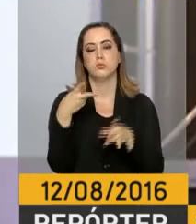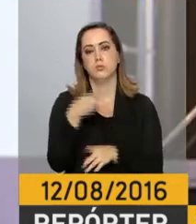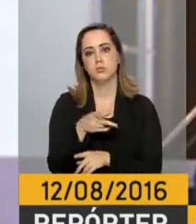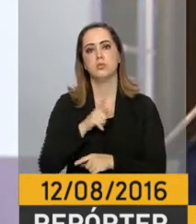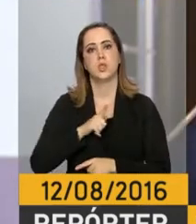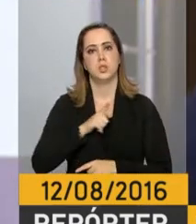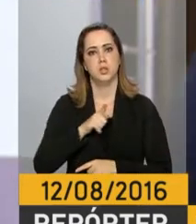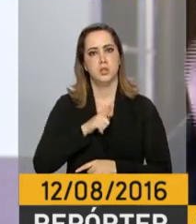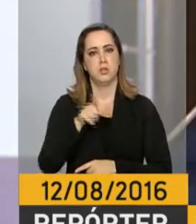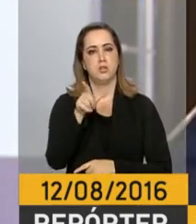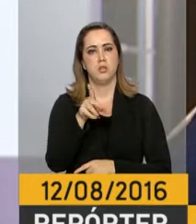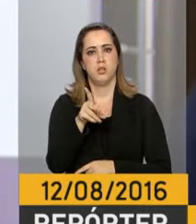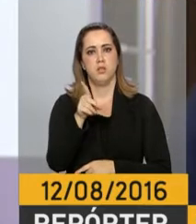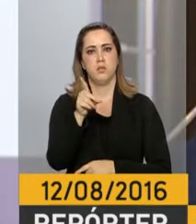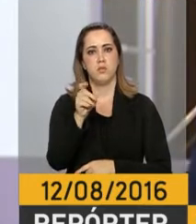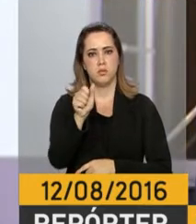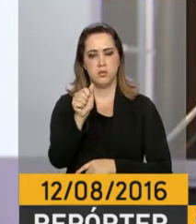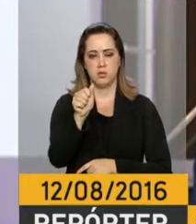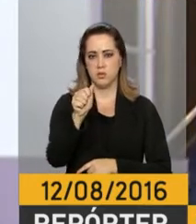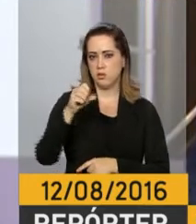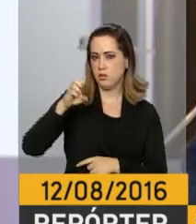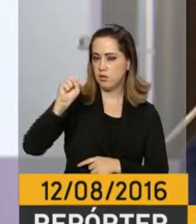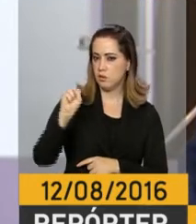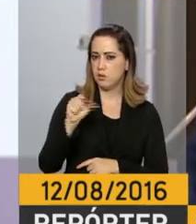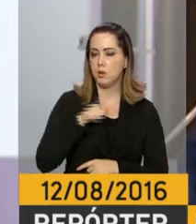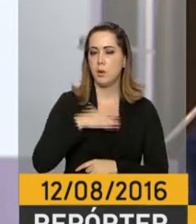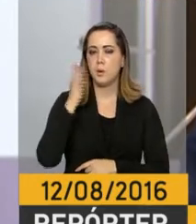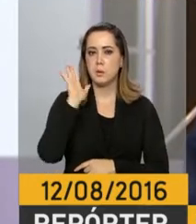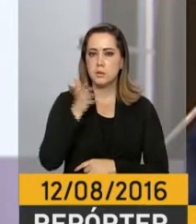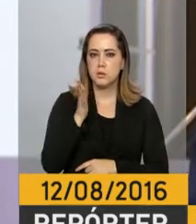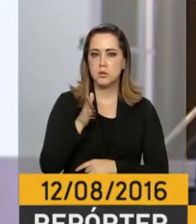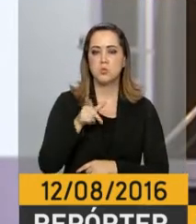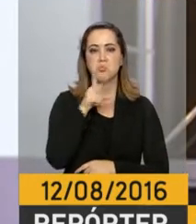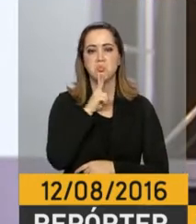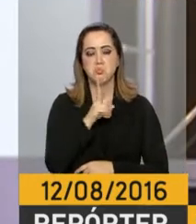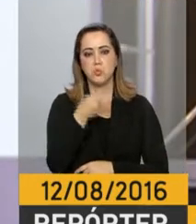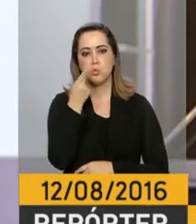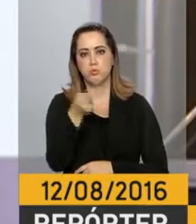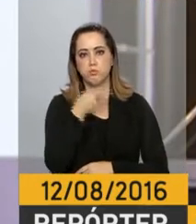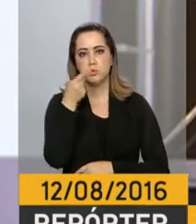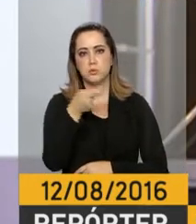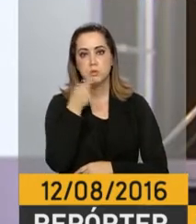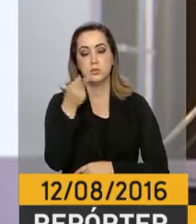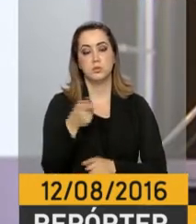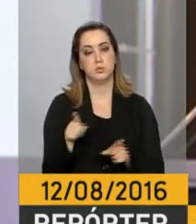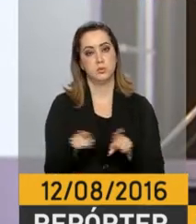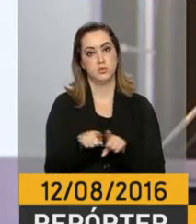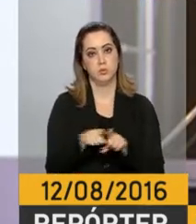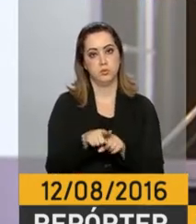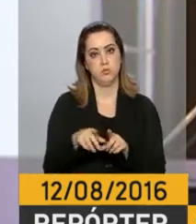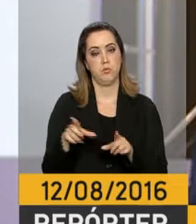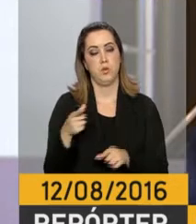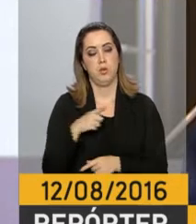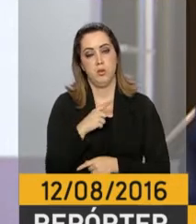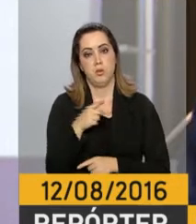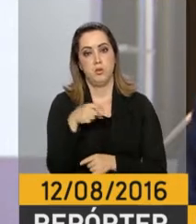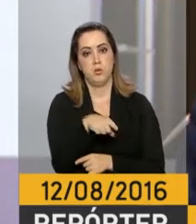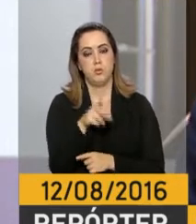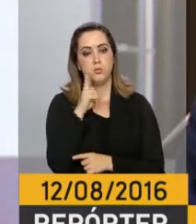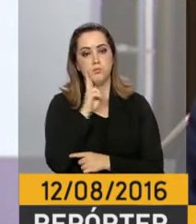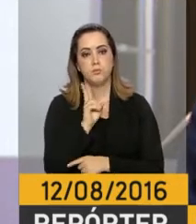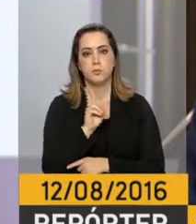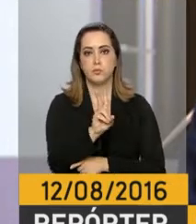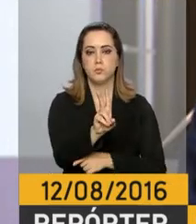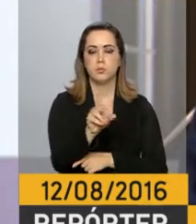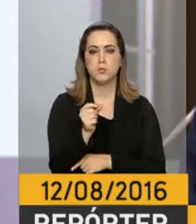Recentemente tive no BIS, foi um tema recorrente. Devido à sua velocidade e intensidade, os